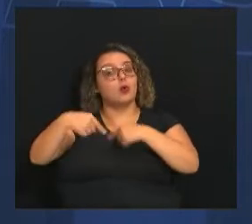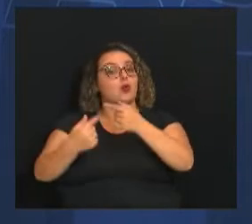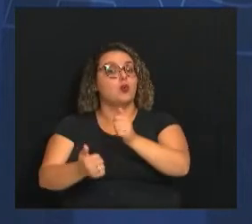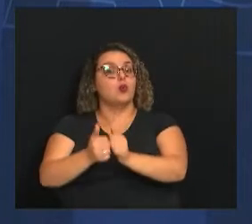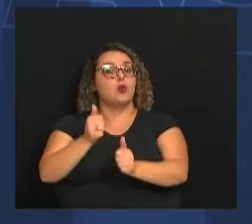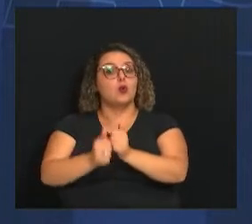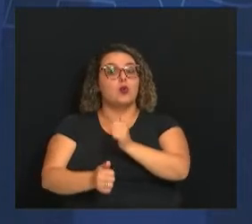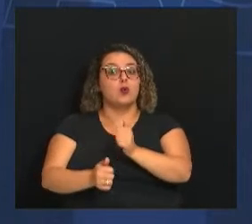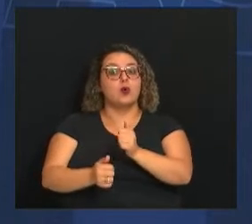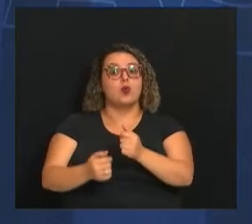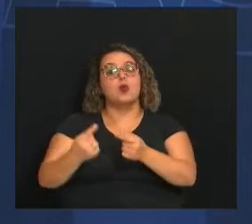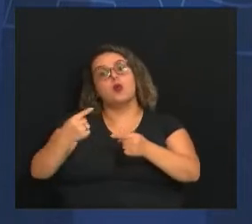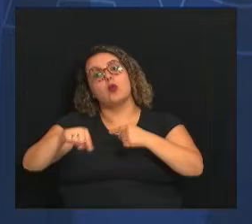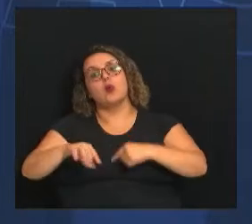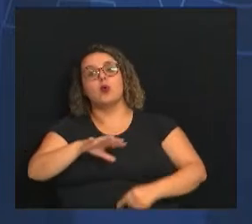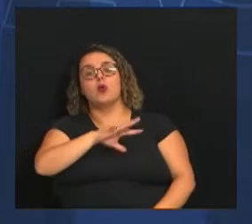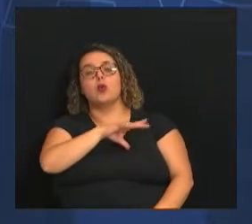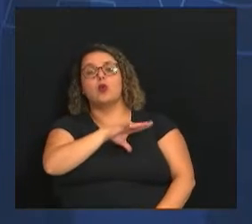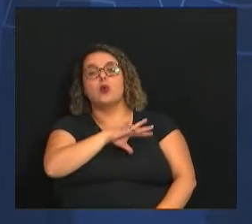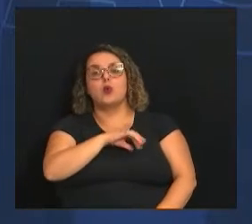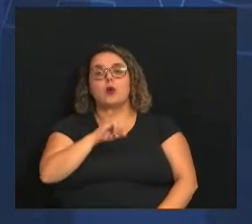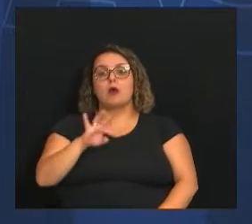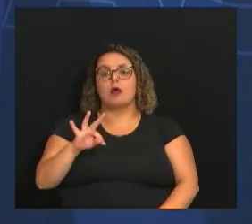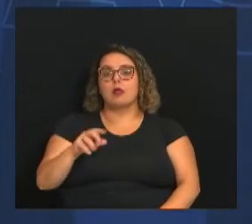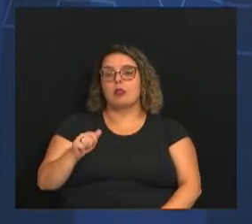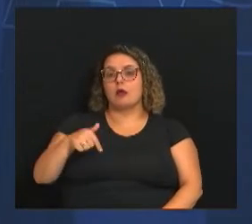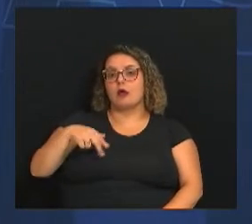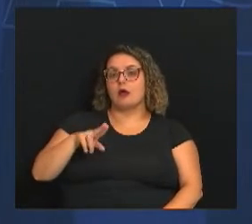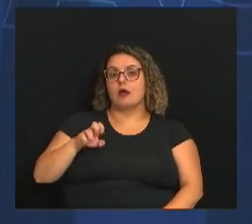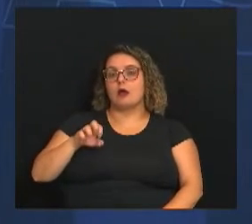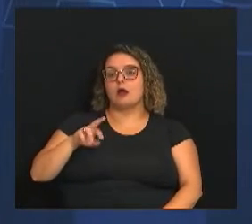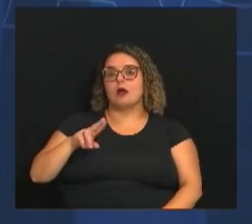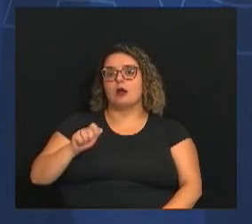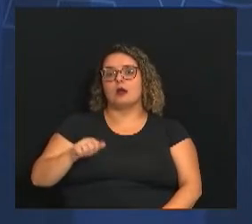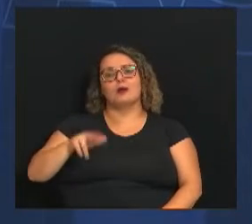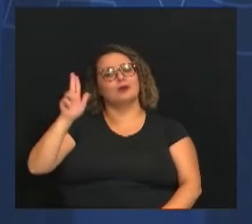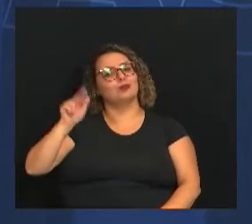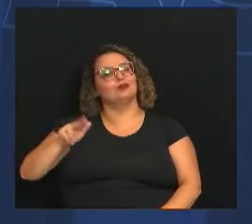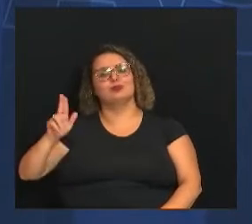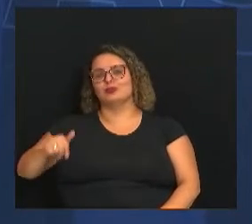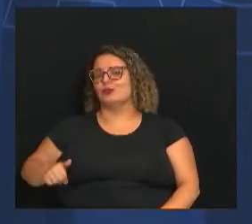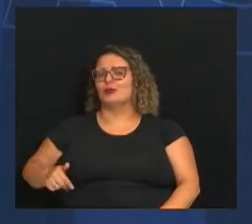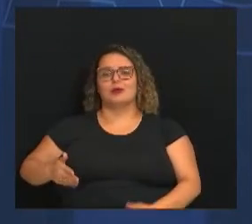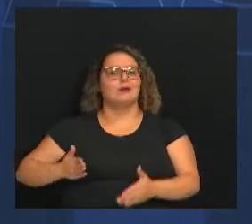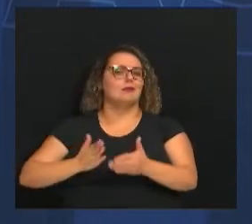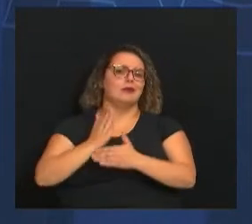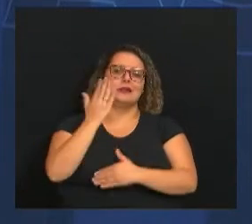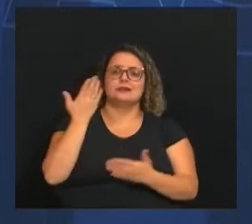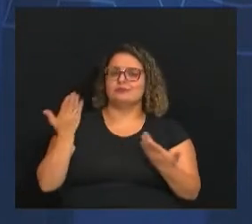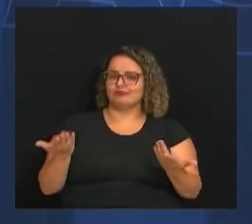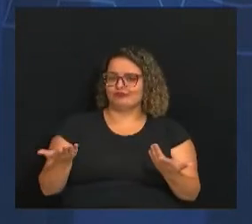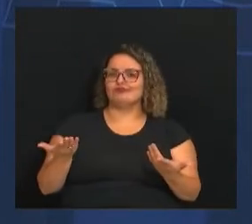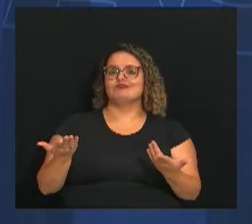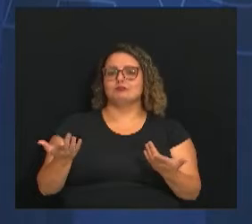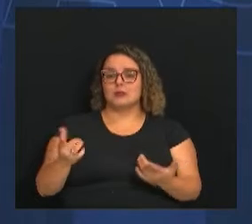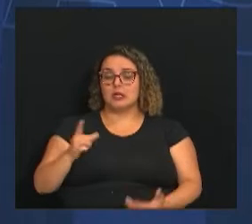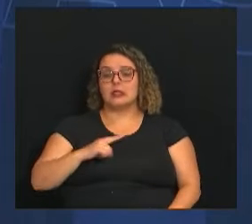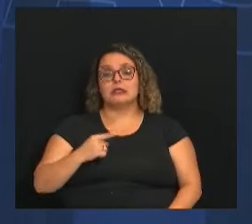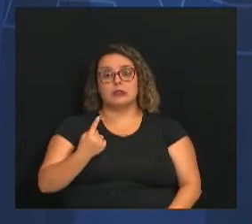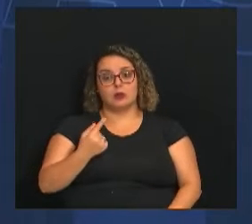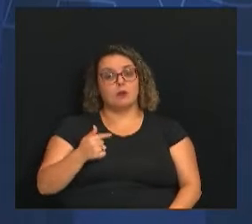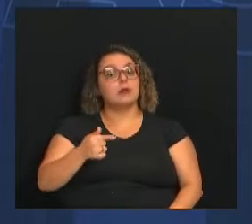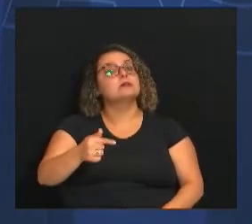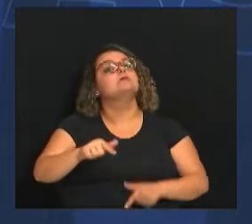contra o Corinthians em Itaquera, local em que a Ponte nunca venceu. Então o técnico Hélio dos Anjos tem a semana aí para